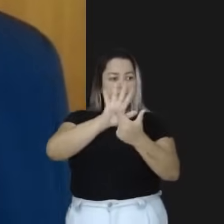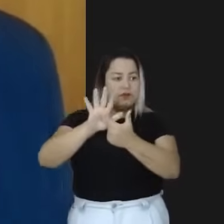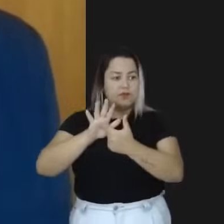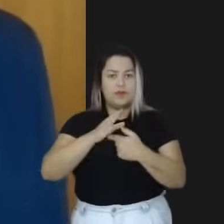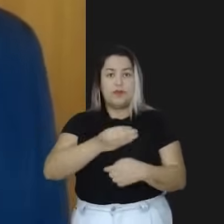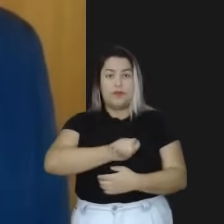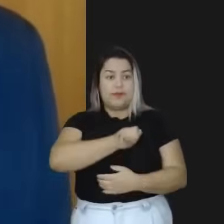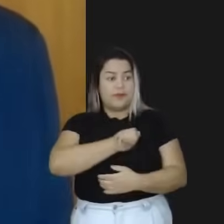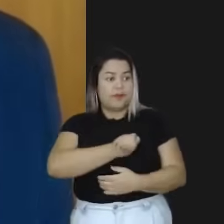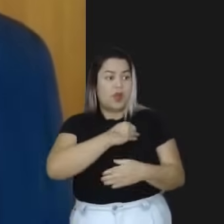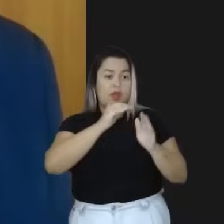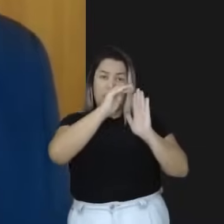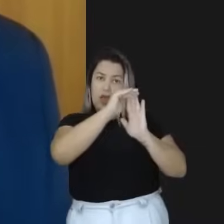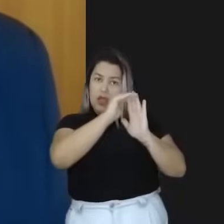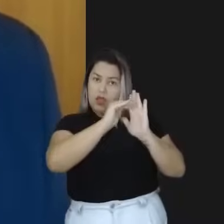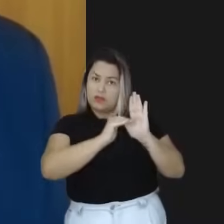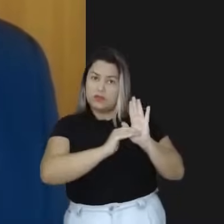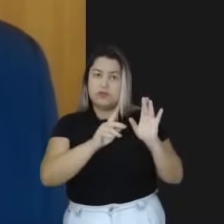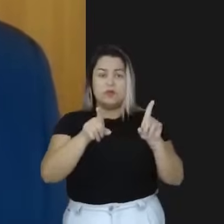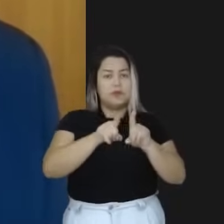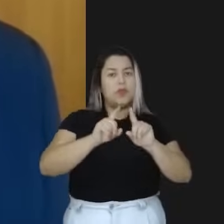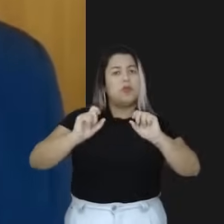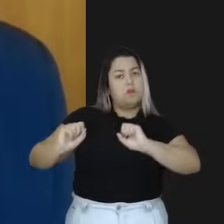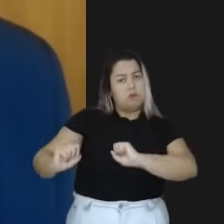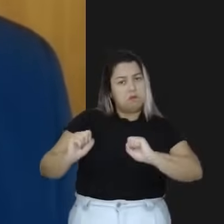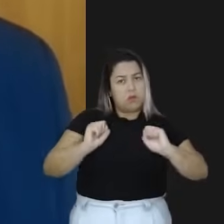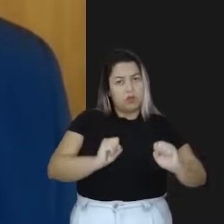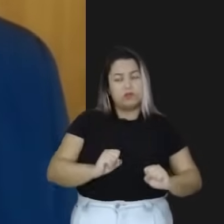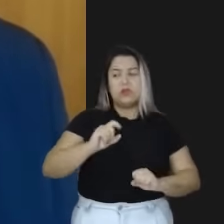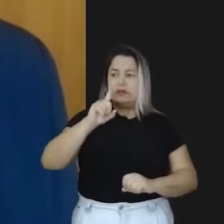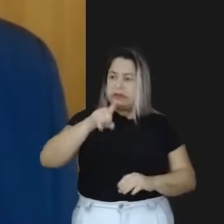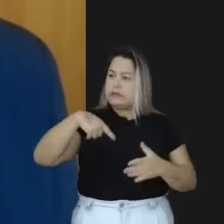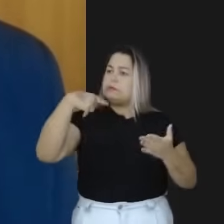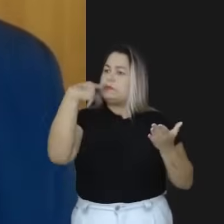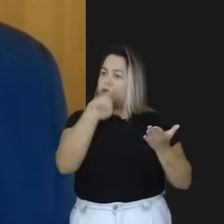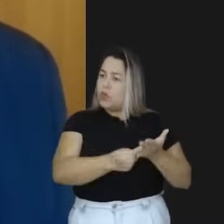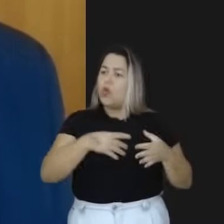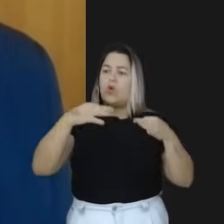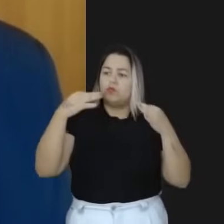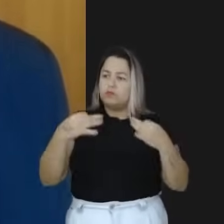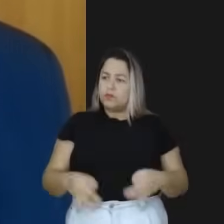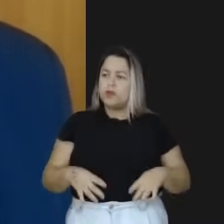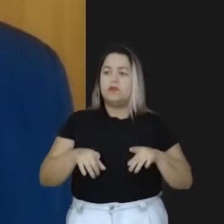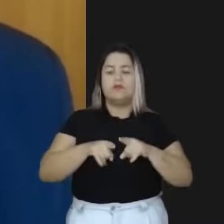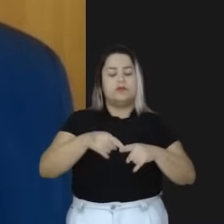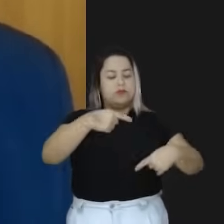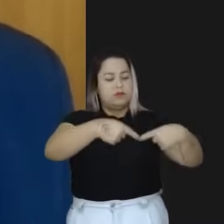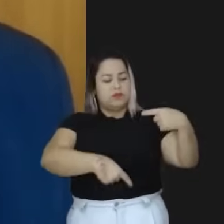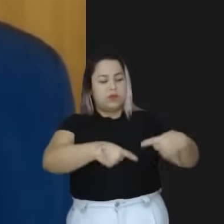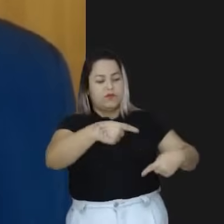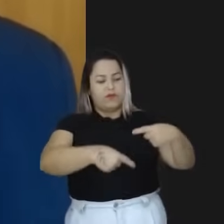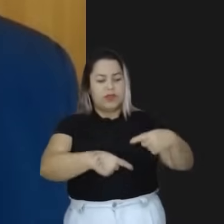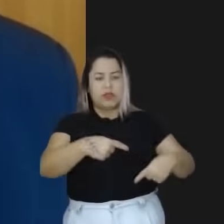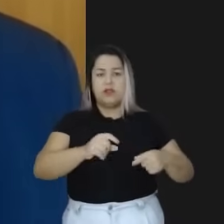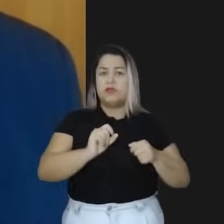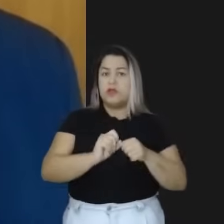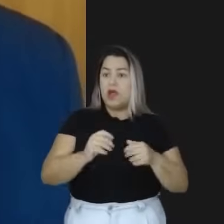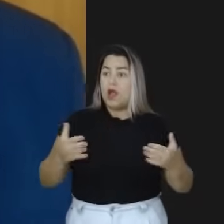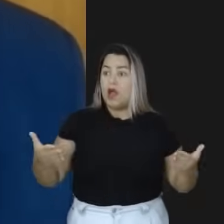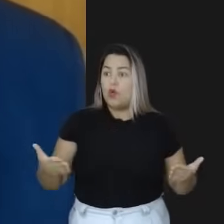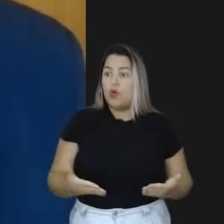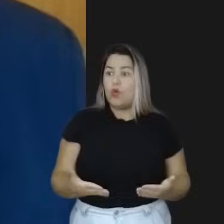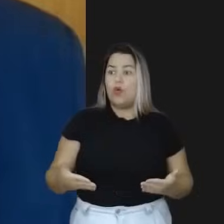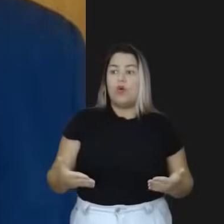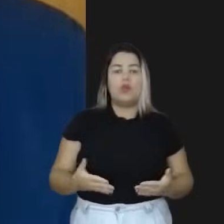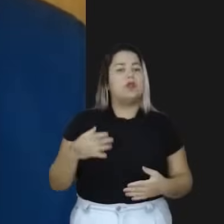apresentar diretrizes, elas realmente possam ser confirmadas, e é esse debate que nós estamos fazendo agora. E é